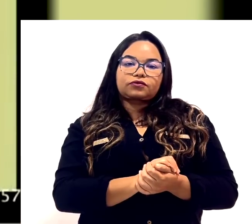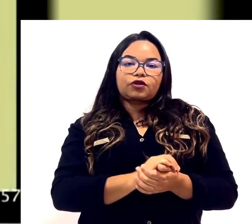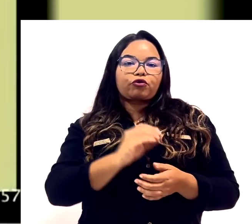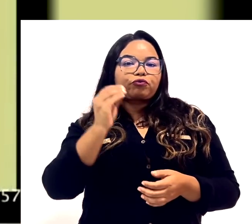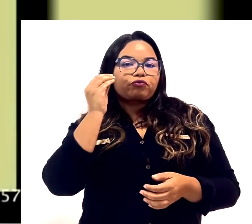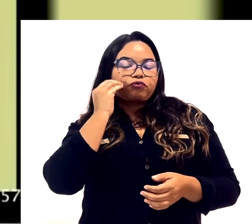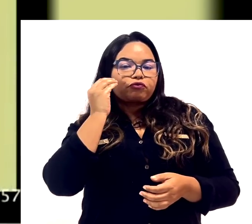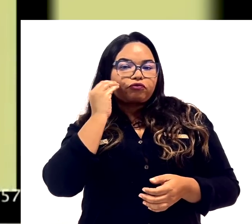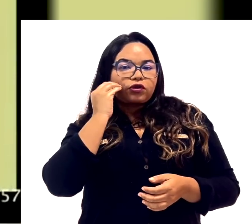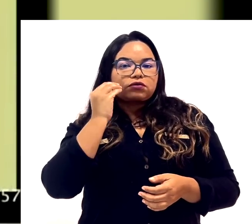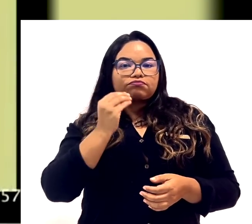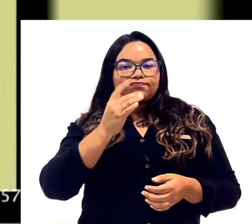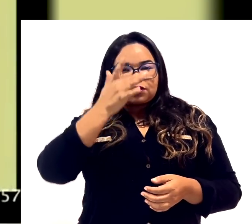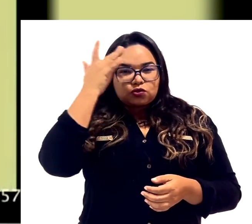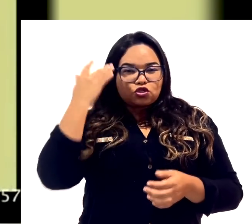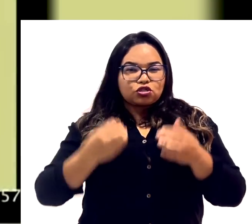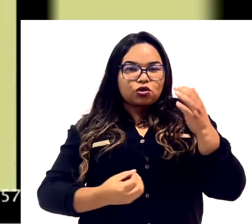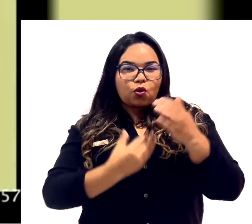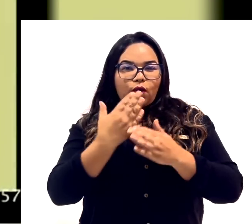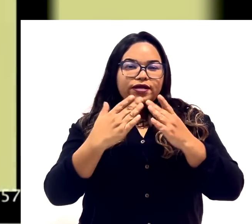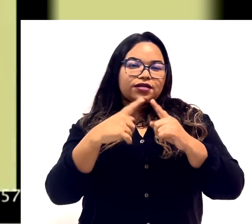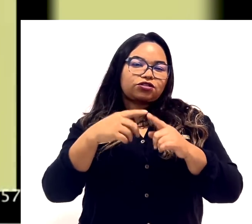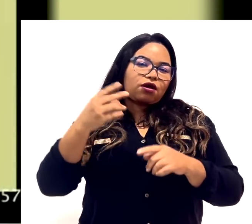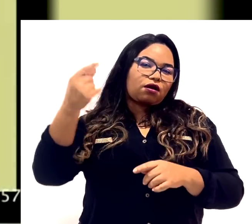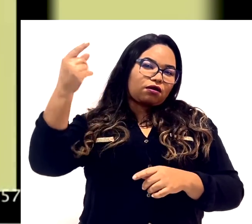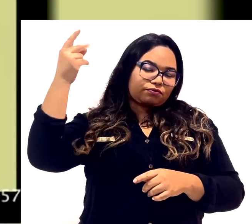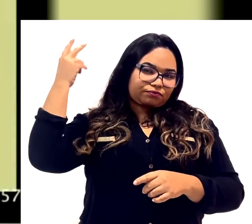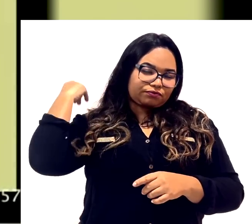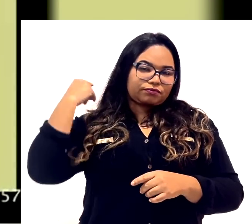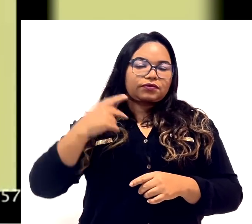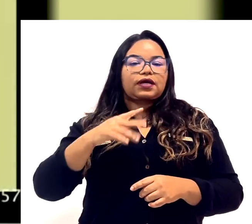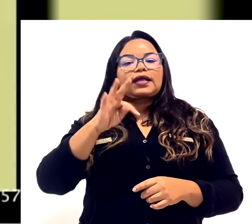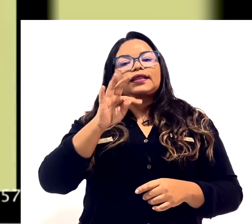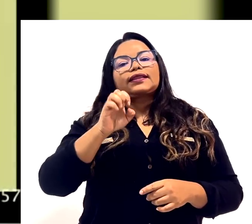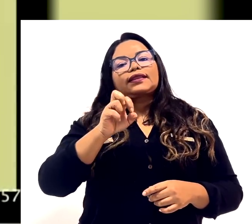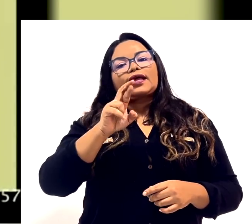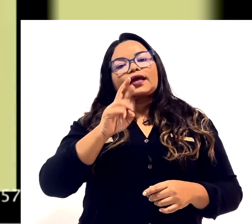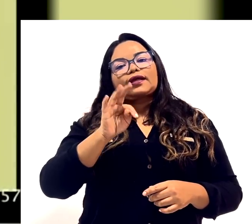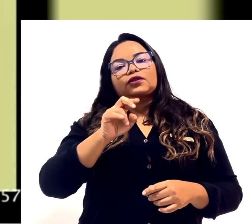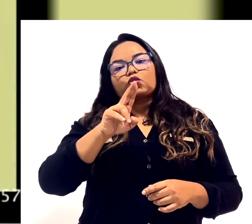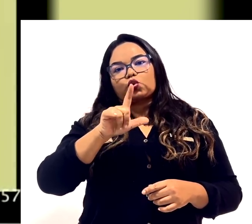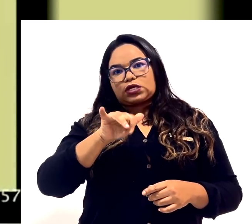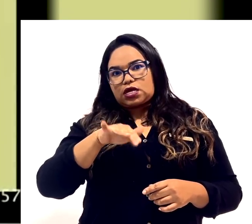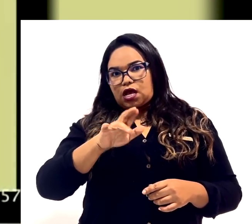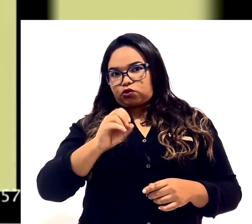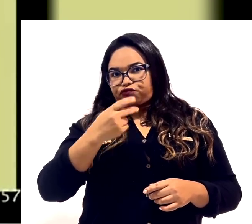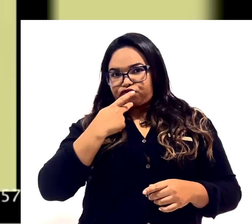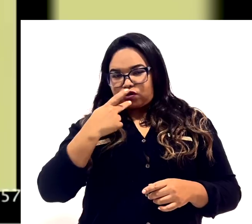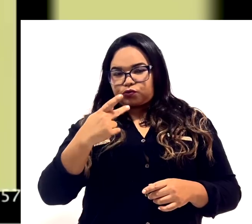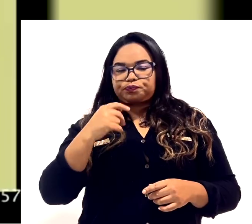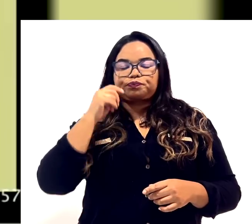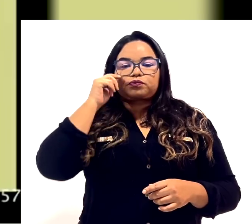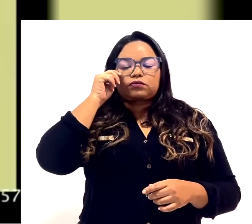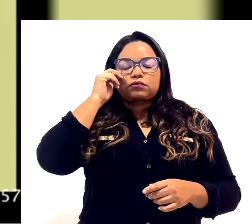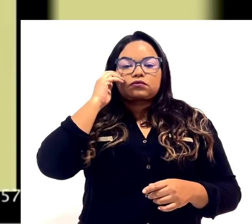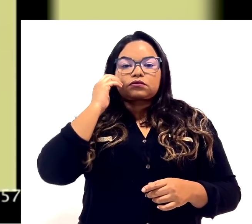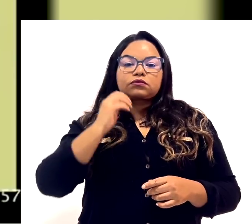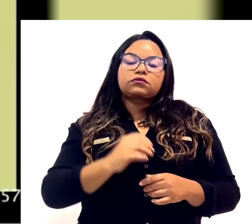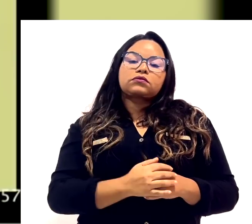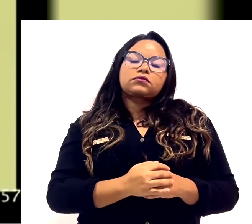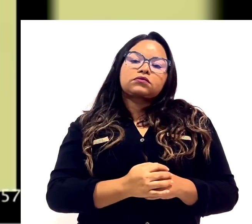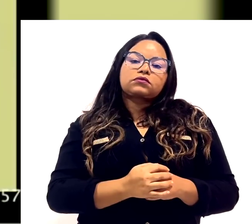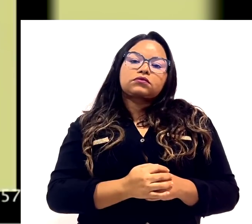Bem, vamos ver o que dizem os pais da igreja primitiva. Tertuliano, o apologista cristão de 200 depois de Cristo, em A